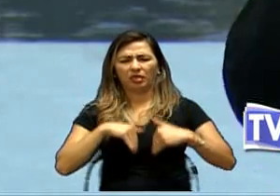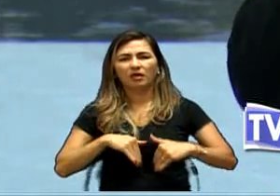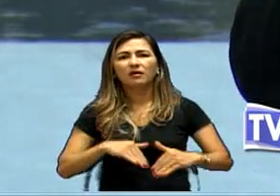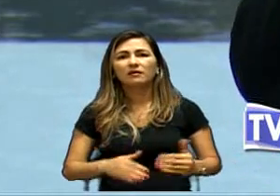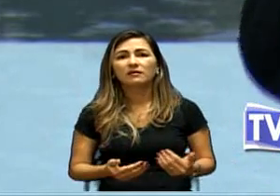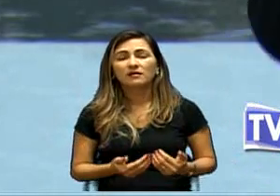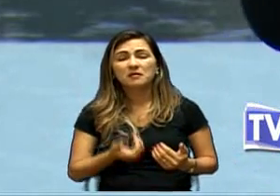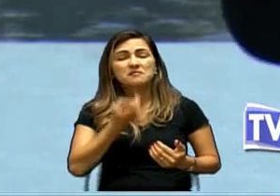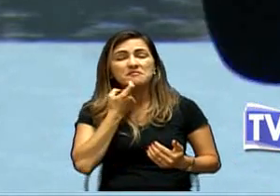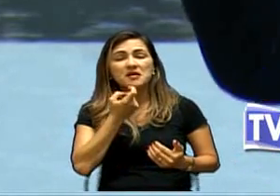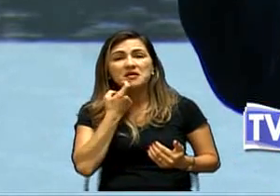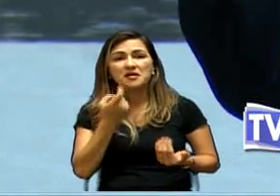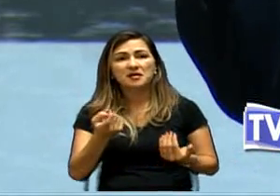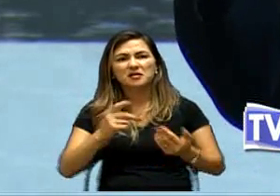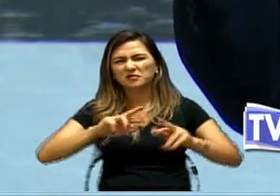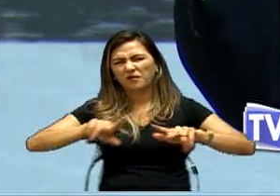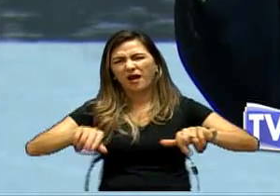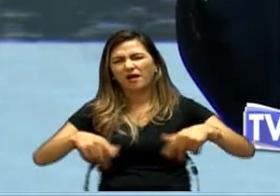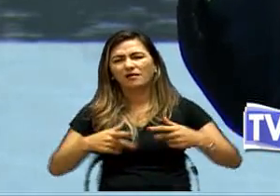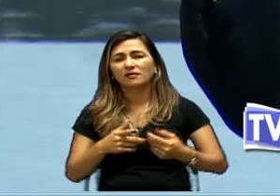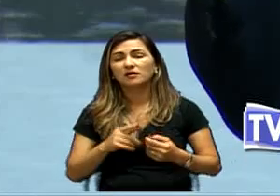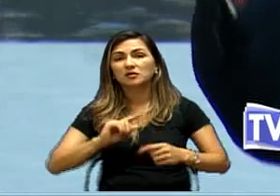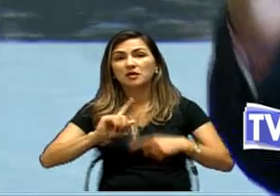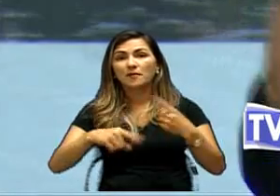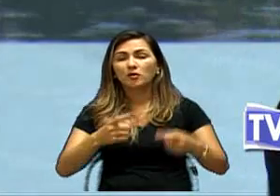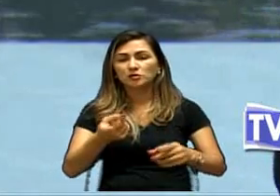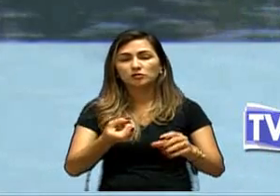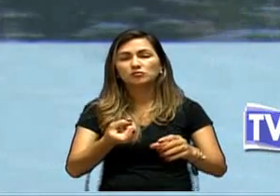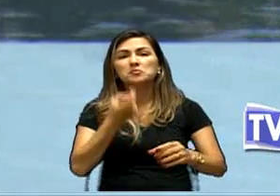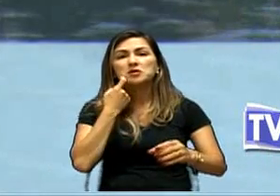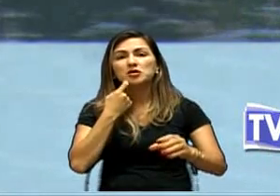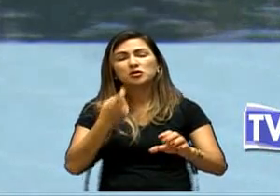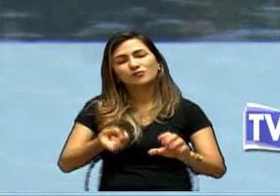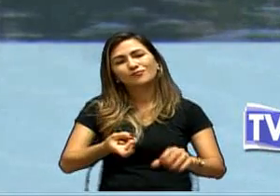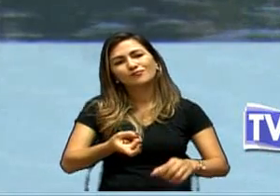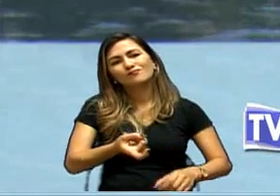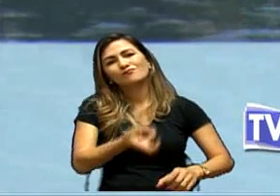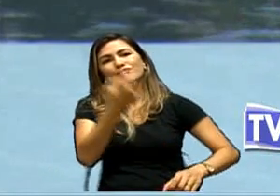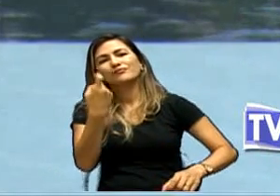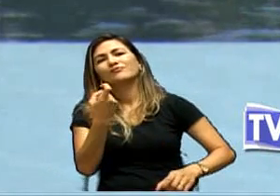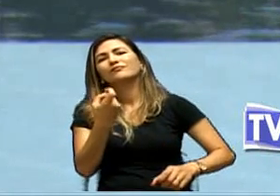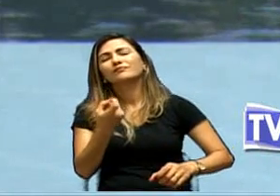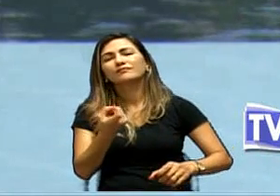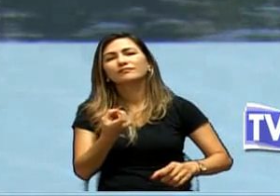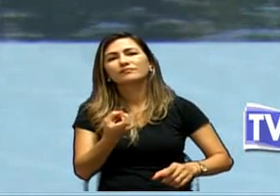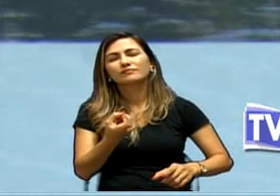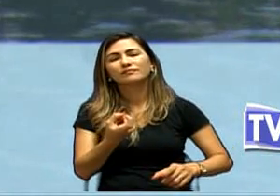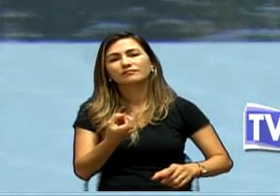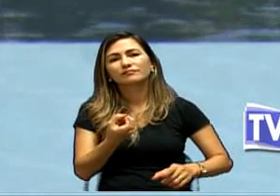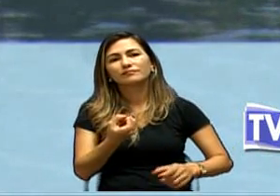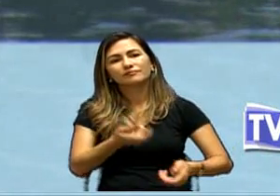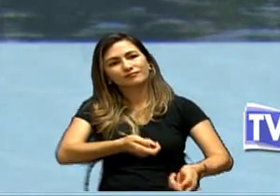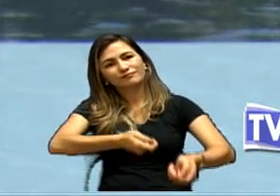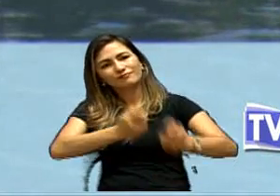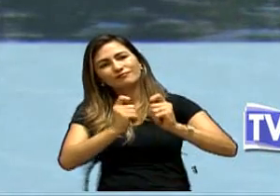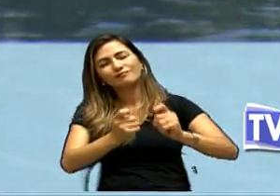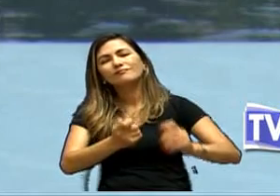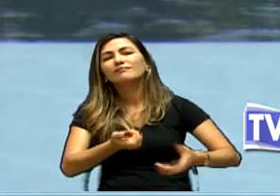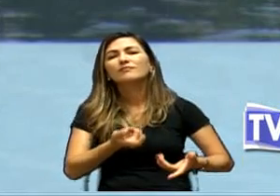desse consumo desenfreado do uso de plástico, agora, começar a trabalhar essa questão com qualidade de